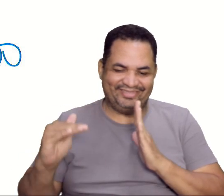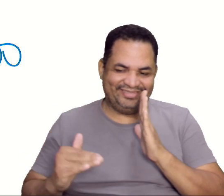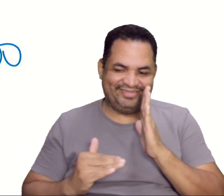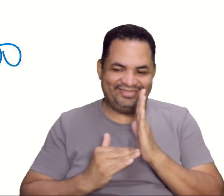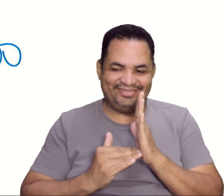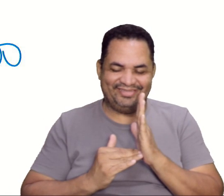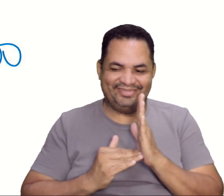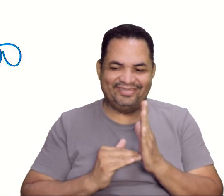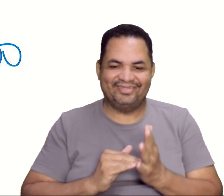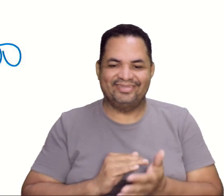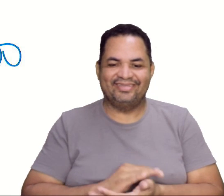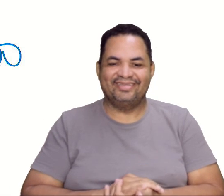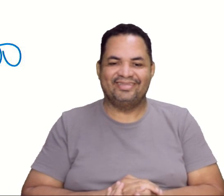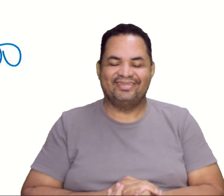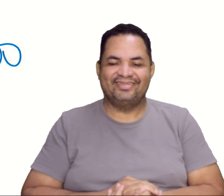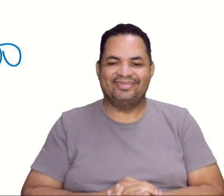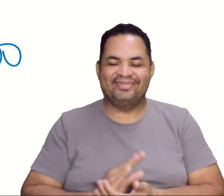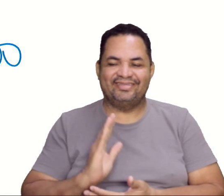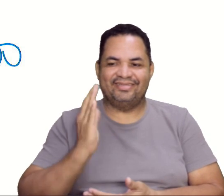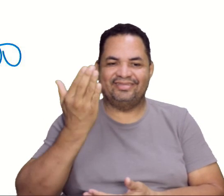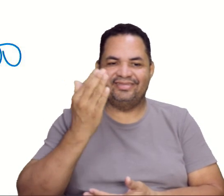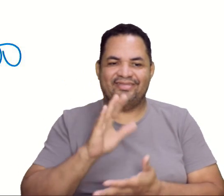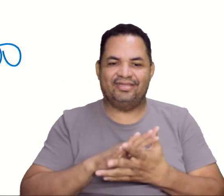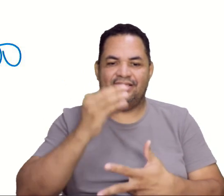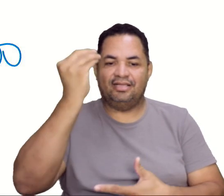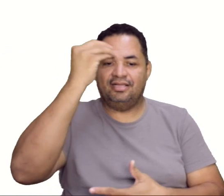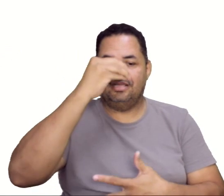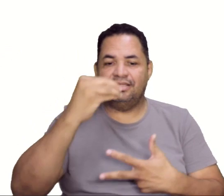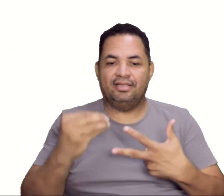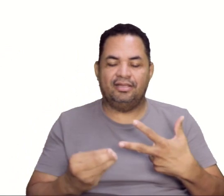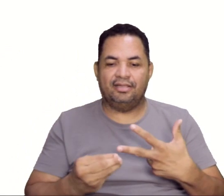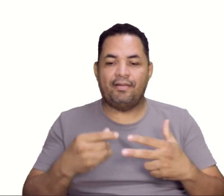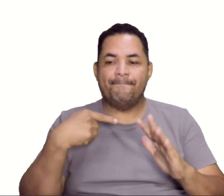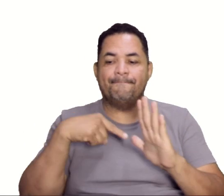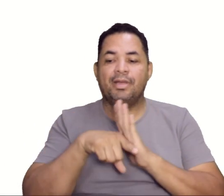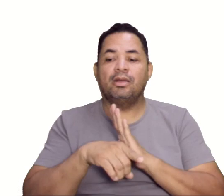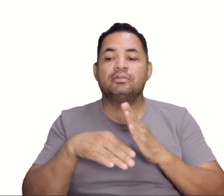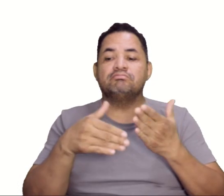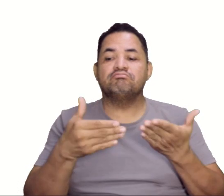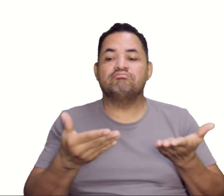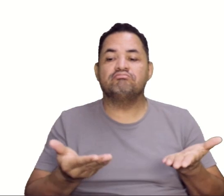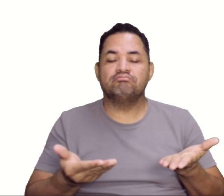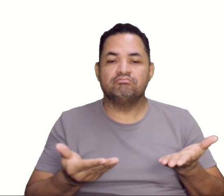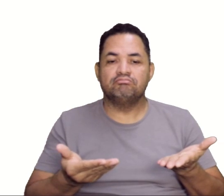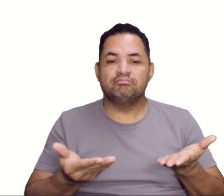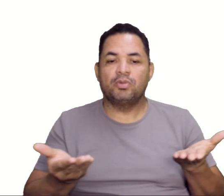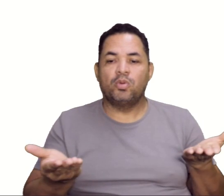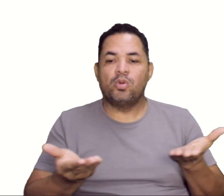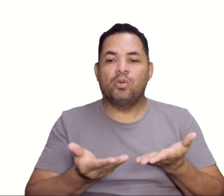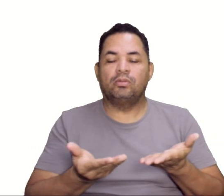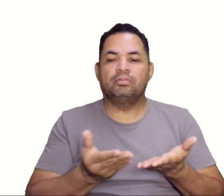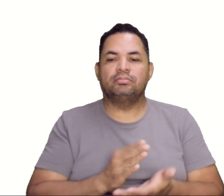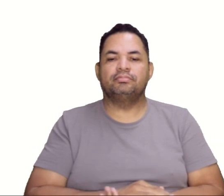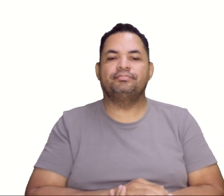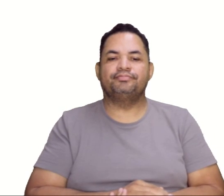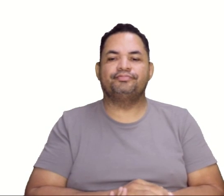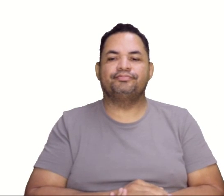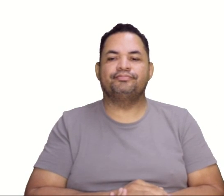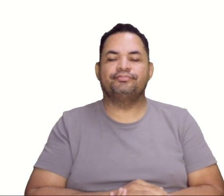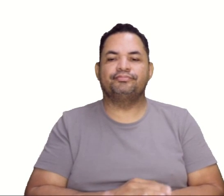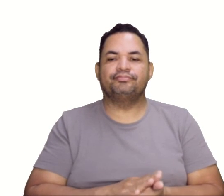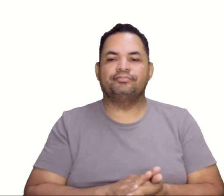joinha vamos de se liga no Eném Então qual é a pergunta do Enem de hoje vamos lá